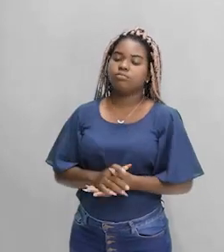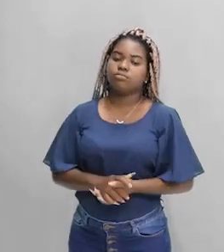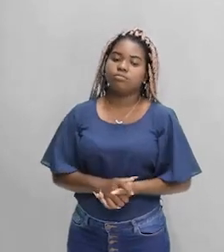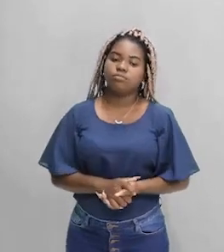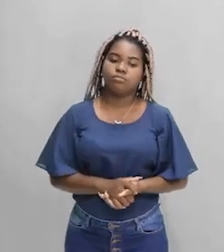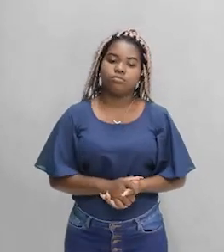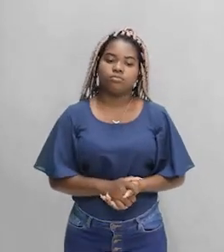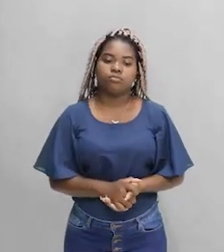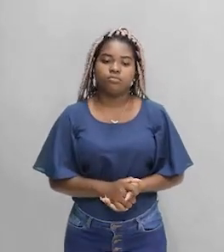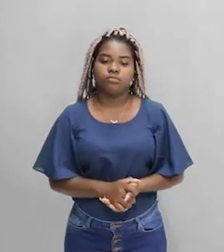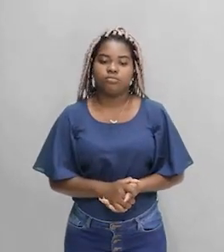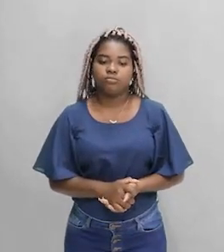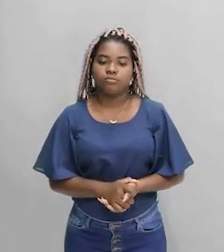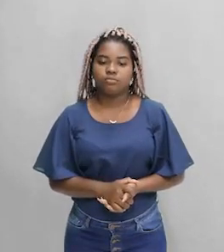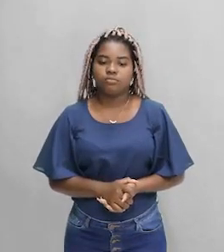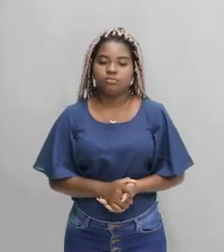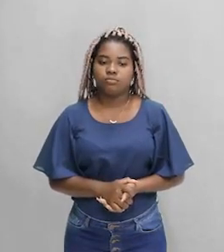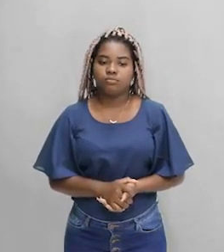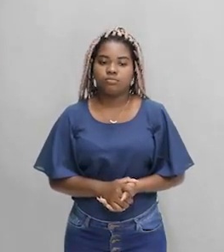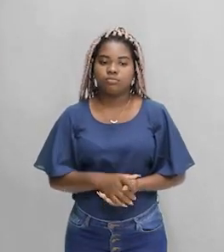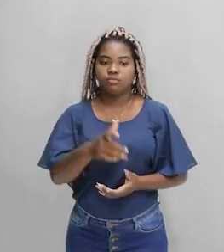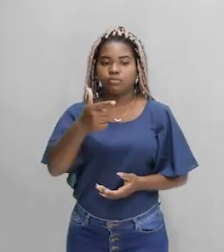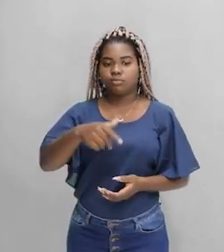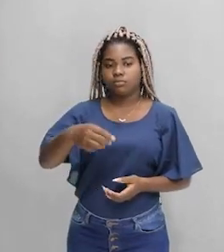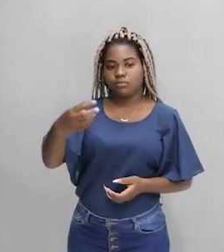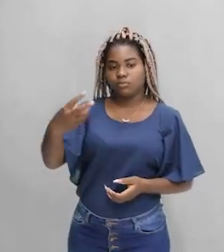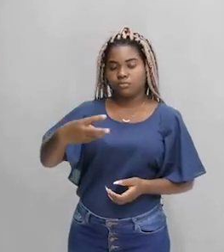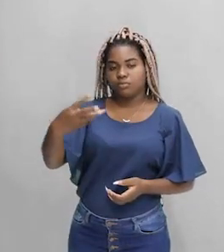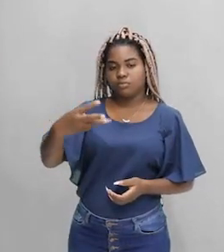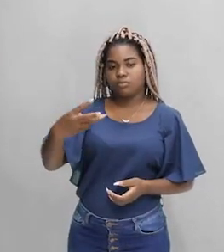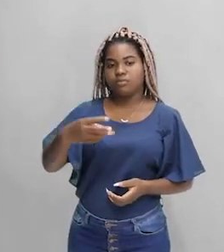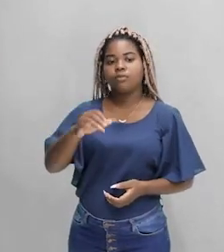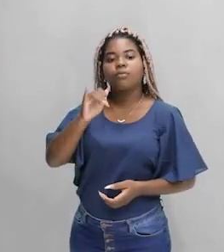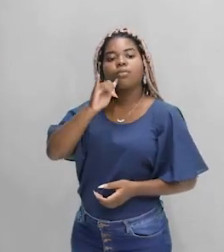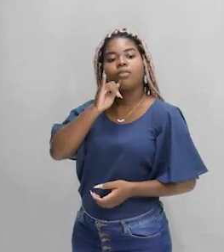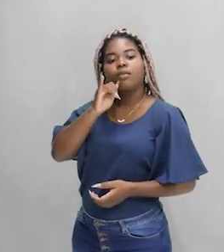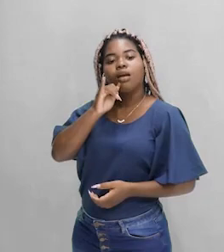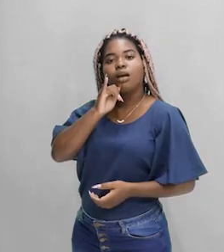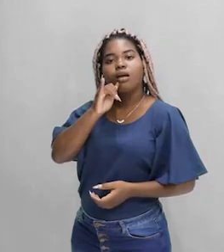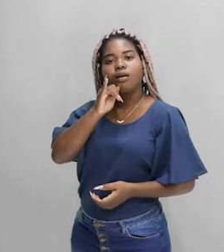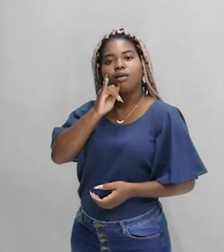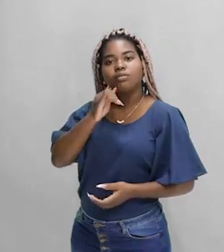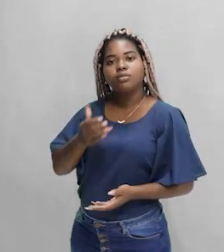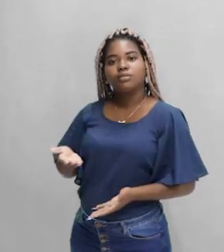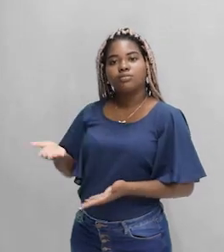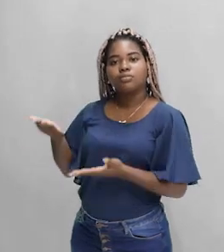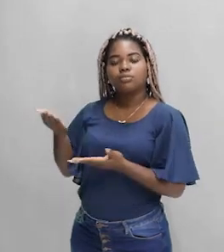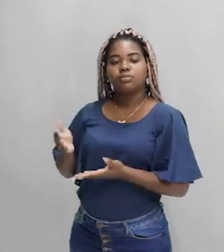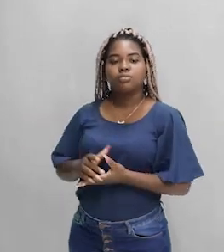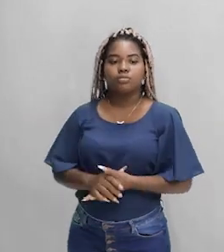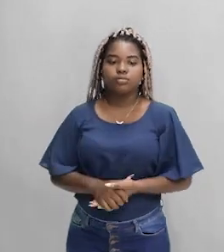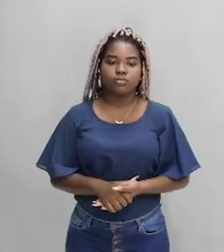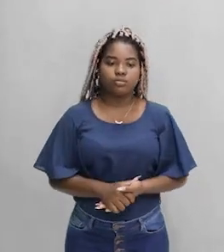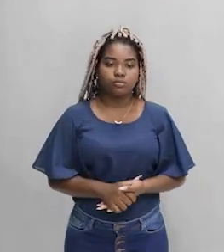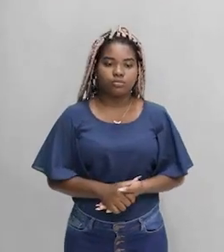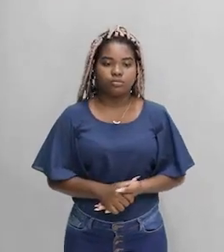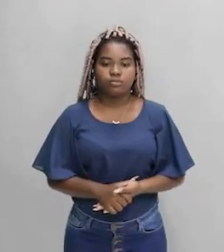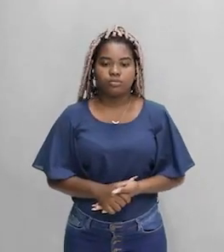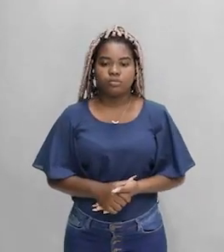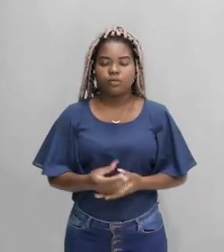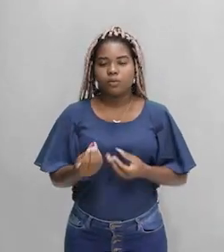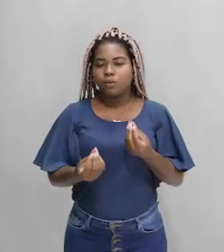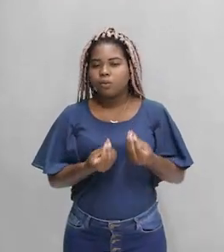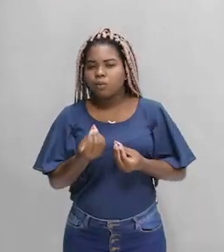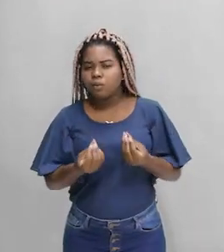distintas. Belezinha? Bora continuar. Passemos agora para a nossa parte final, que são os exemplos. Como é que esses